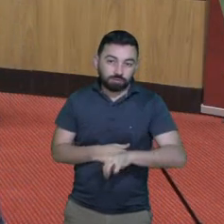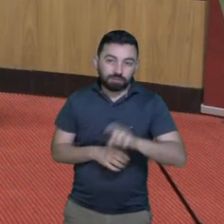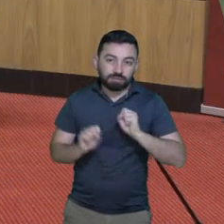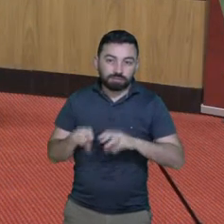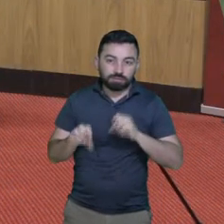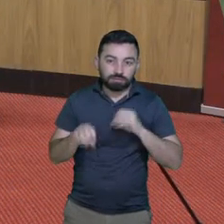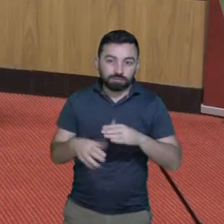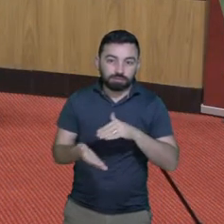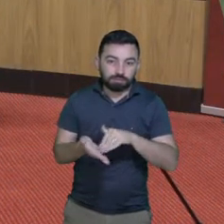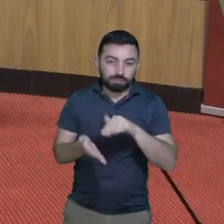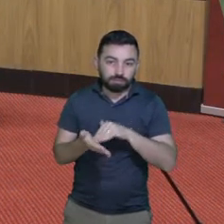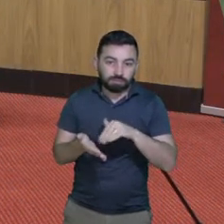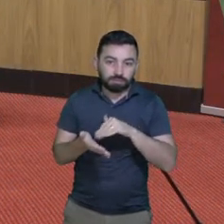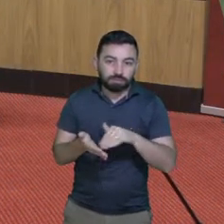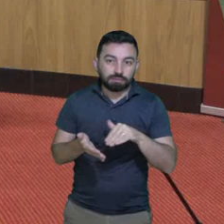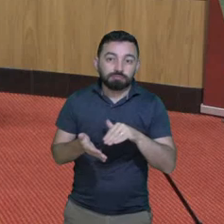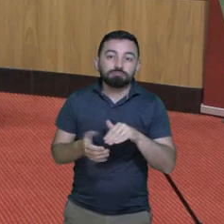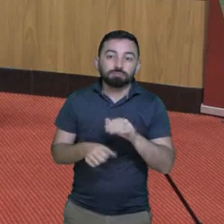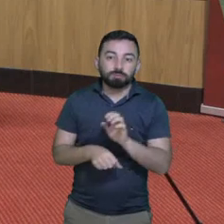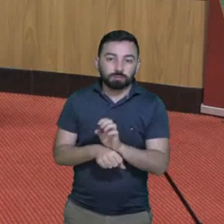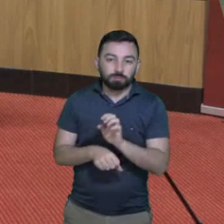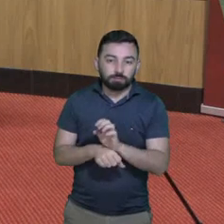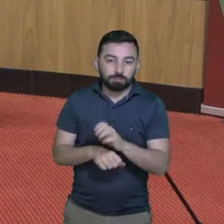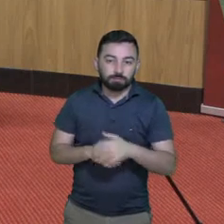Secretaria de Estado da